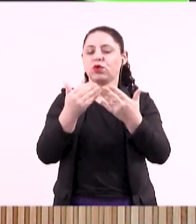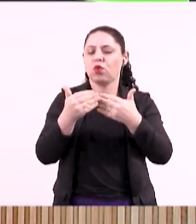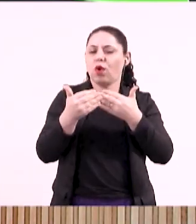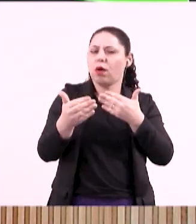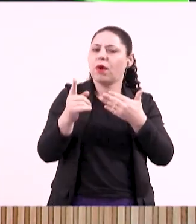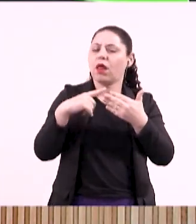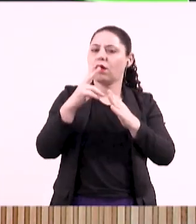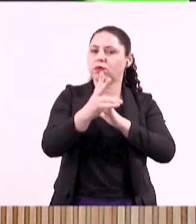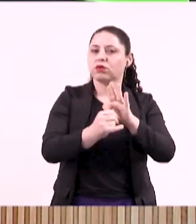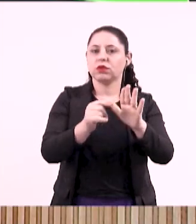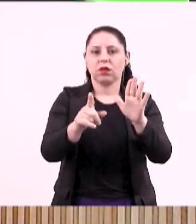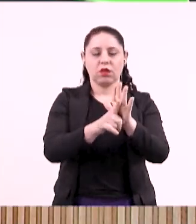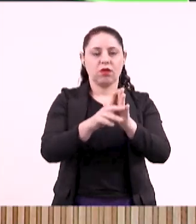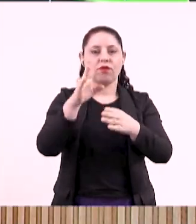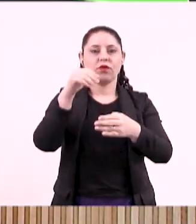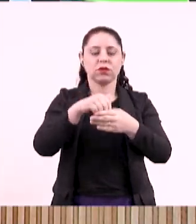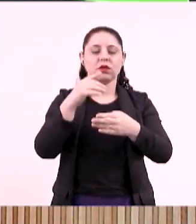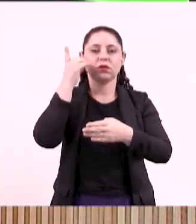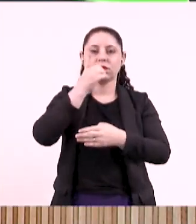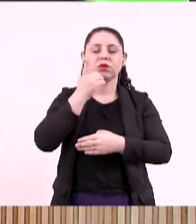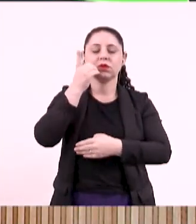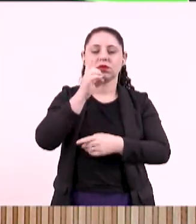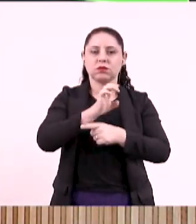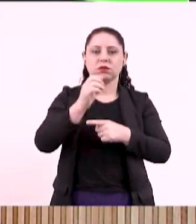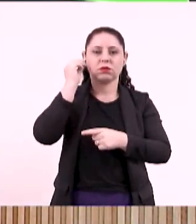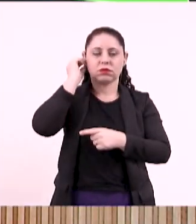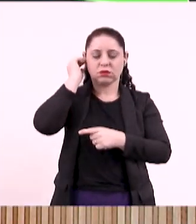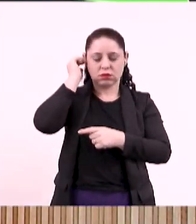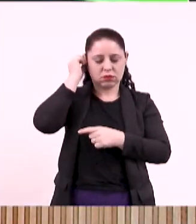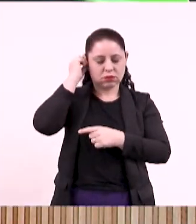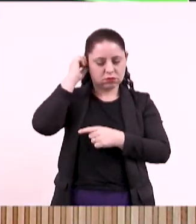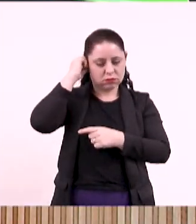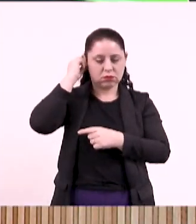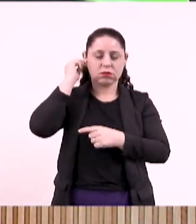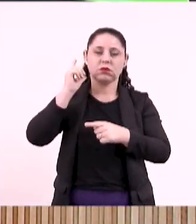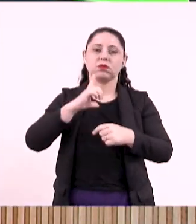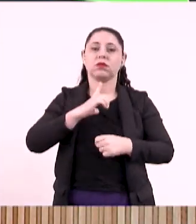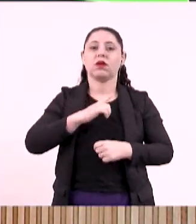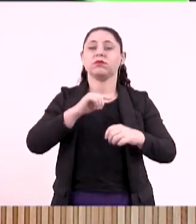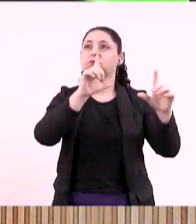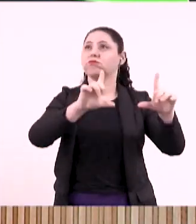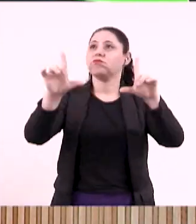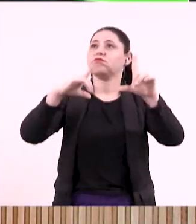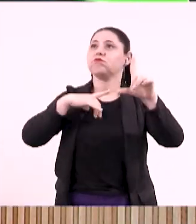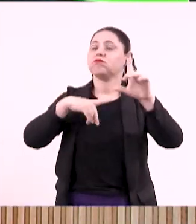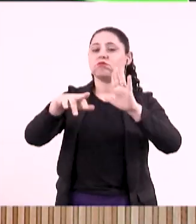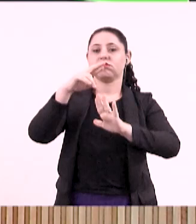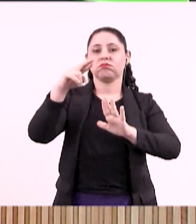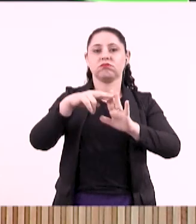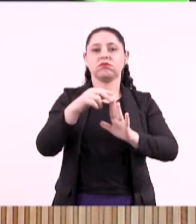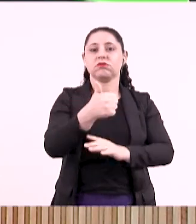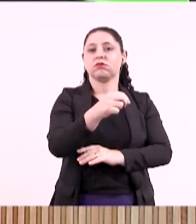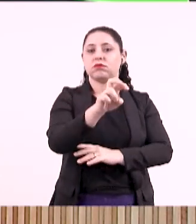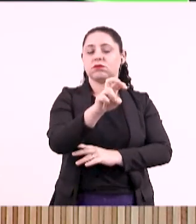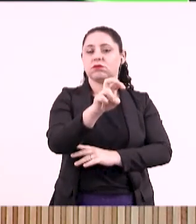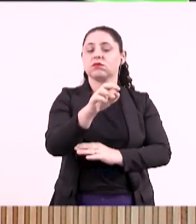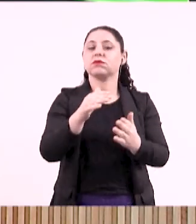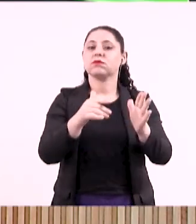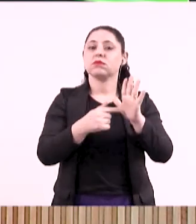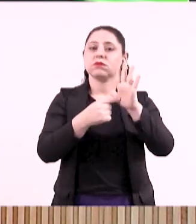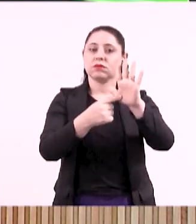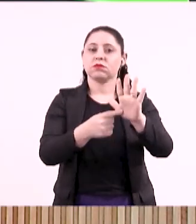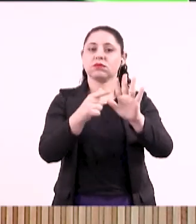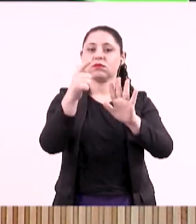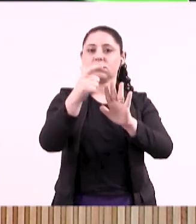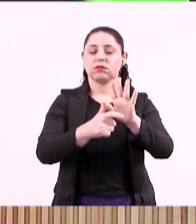começo os projetos que foram então votados pelos deputados estaduais. A gente tem aqui na tela então, vamos começar falando do projeto de resolução de número 15, que foi